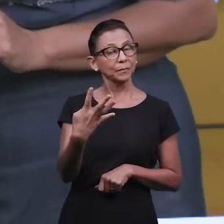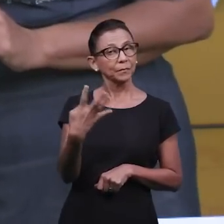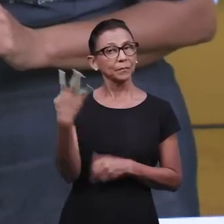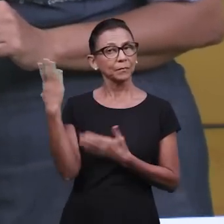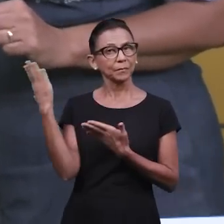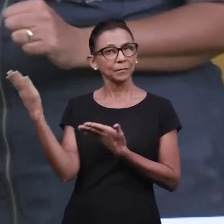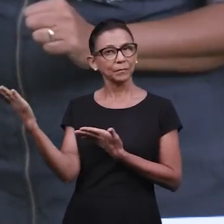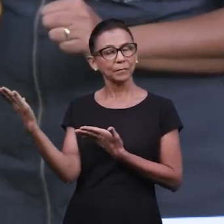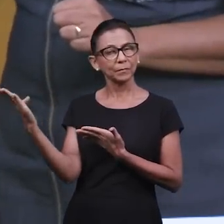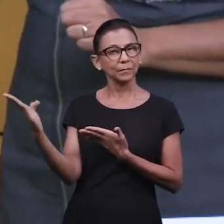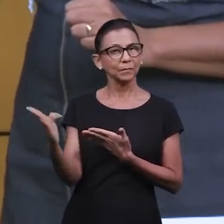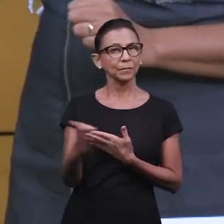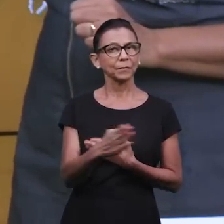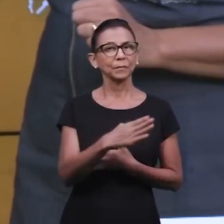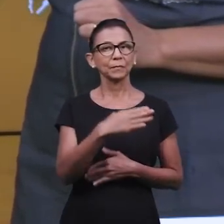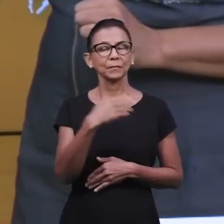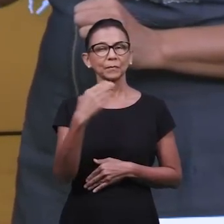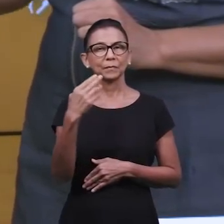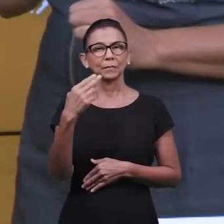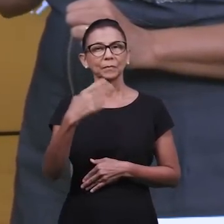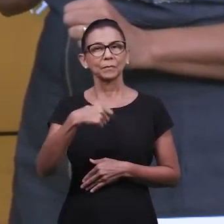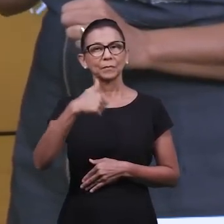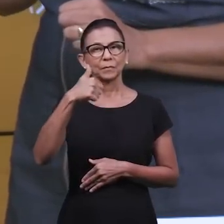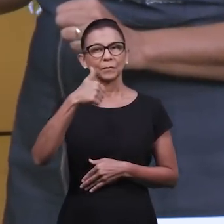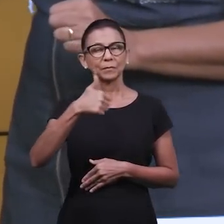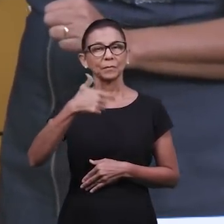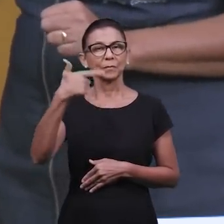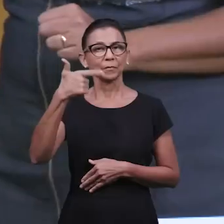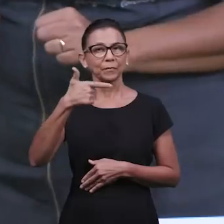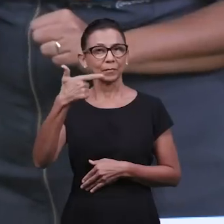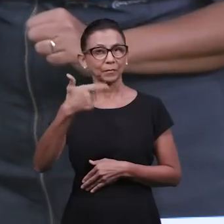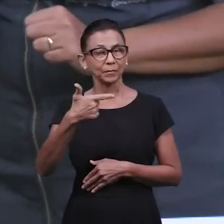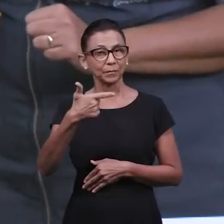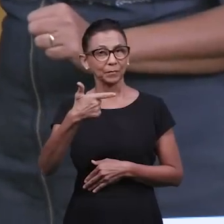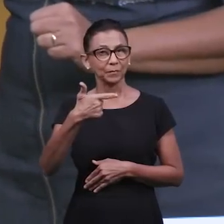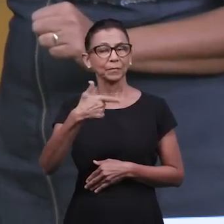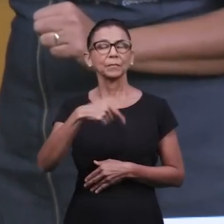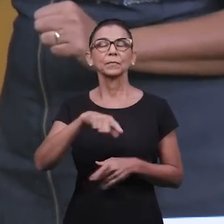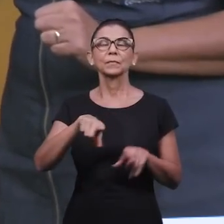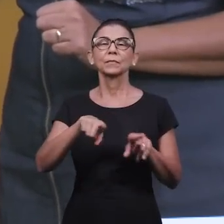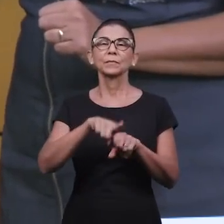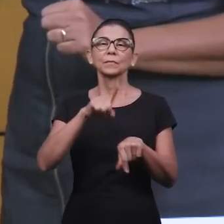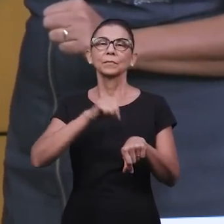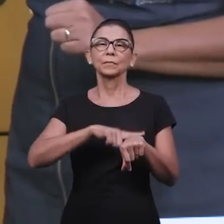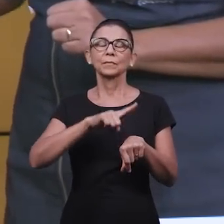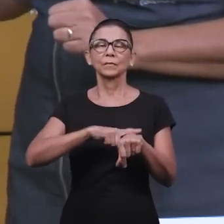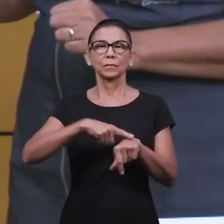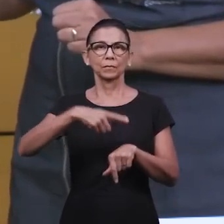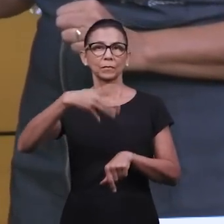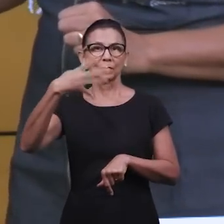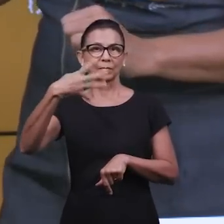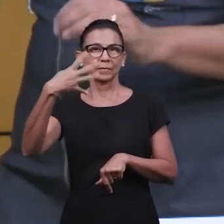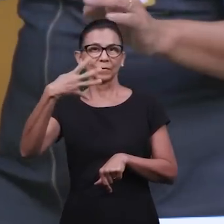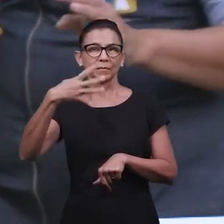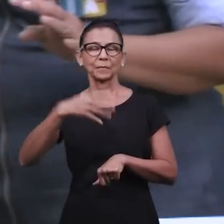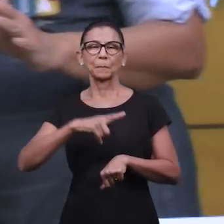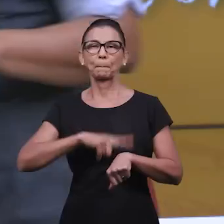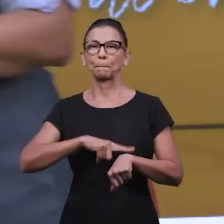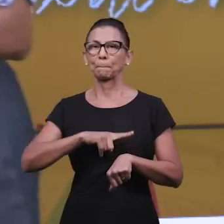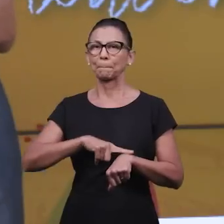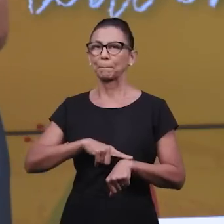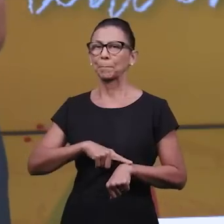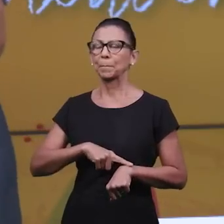E aqui é o segundo compasso. Também temos 4 tempos. Agora